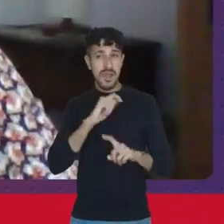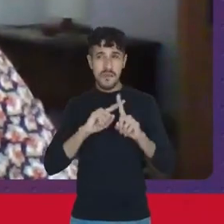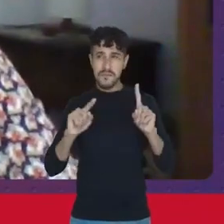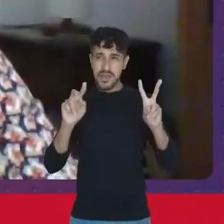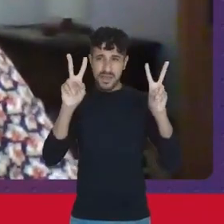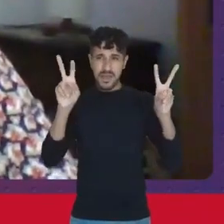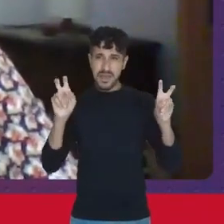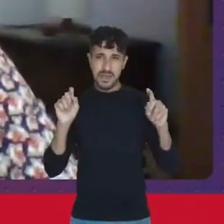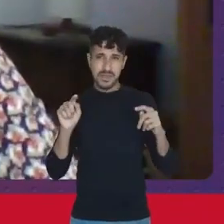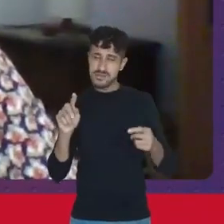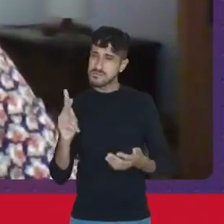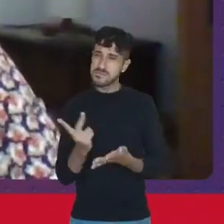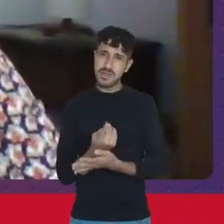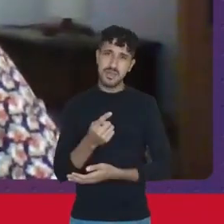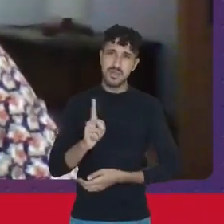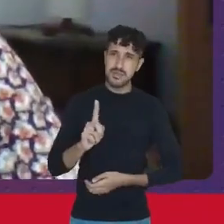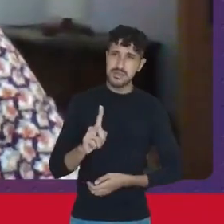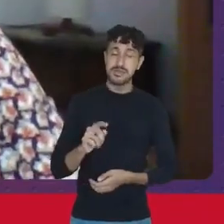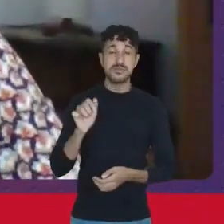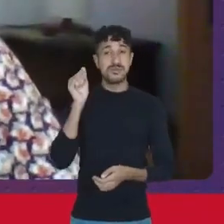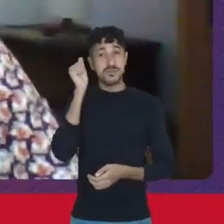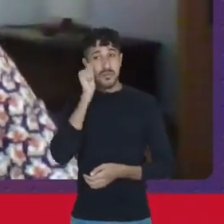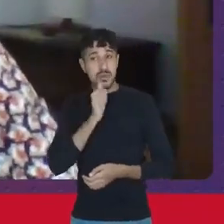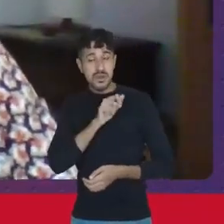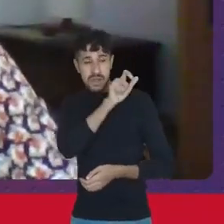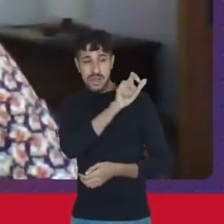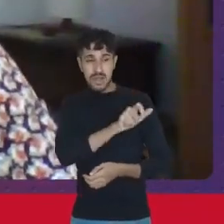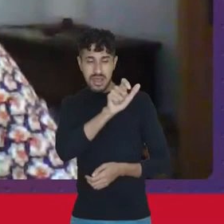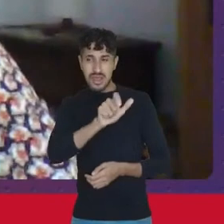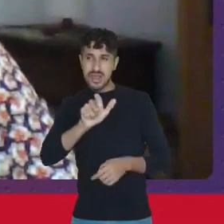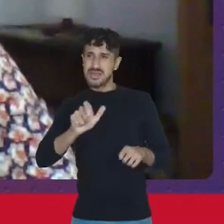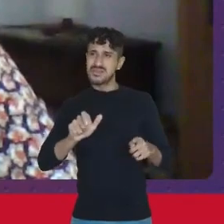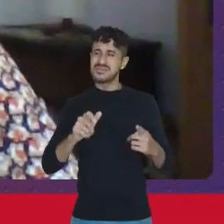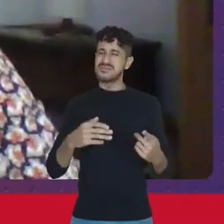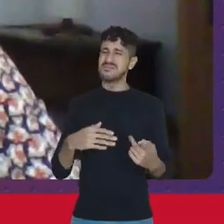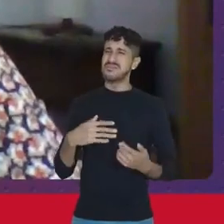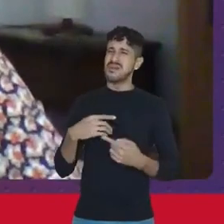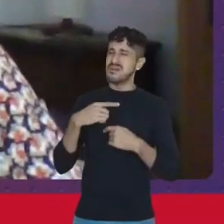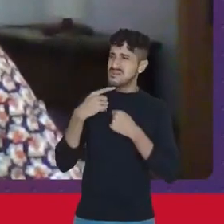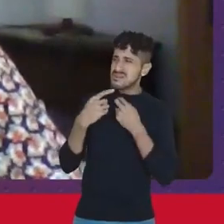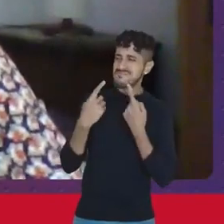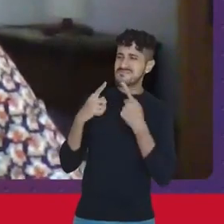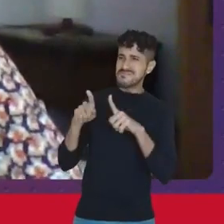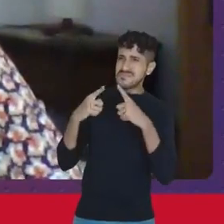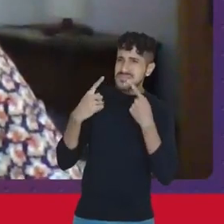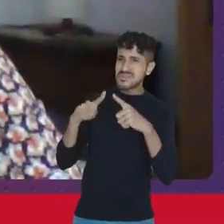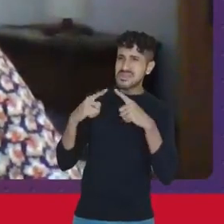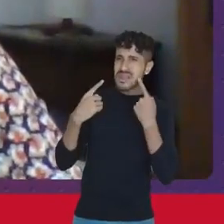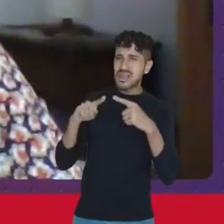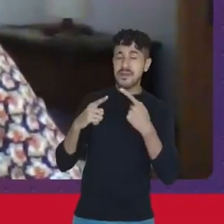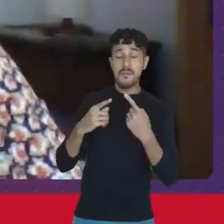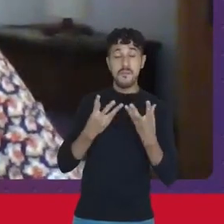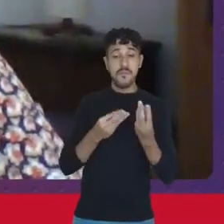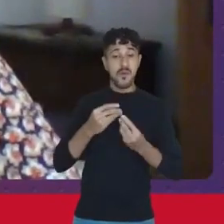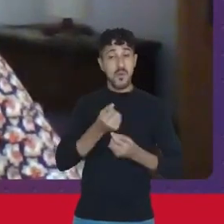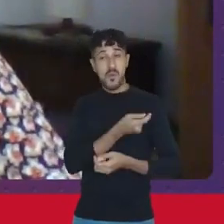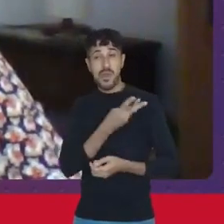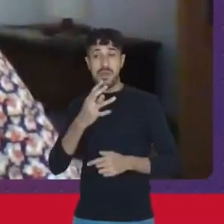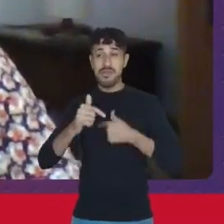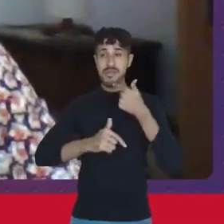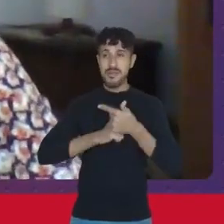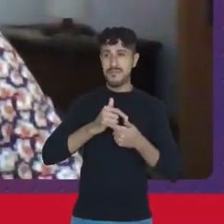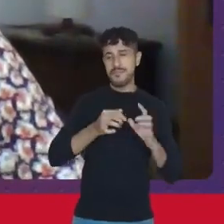isso não aconteceu. As mulheres se queixam da sobrecarga de trabalho nesse contexto